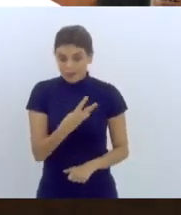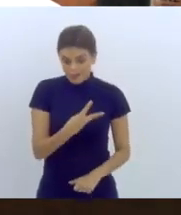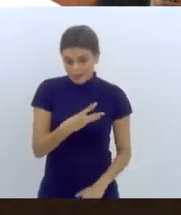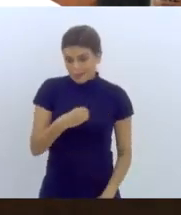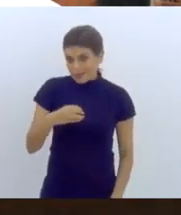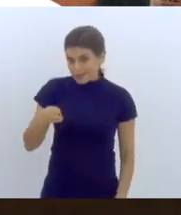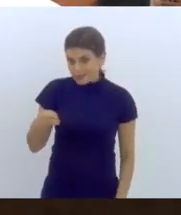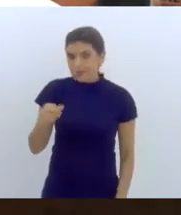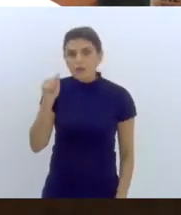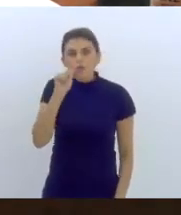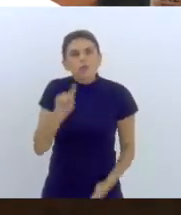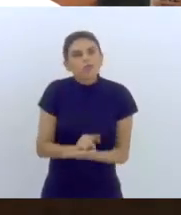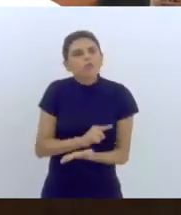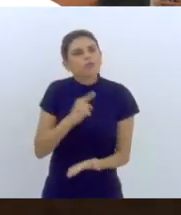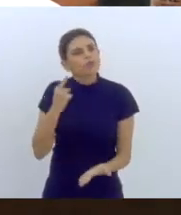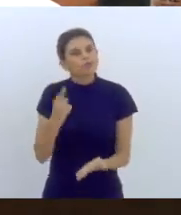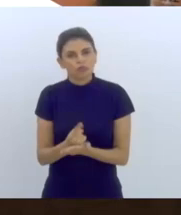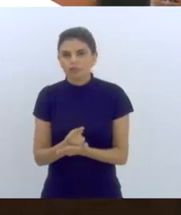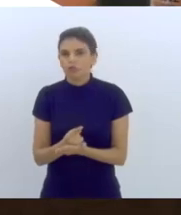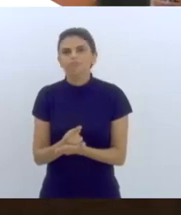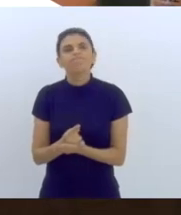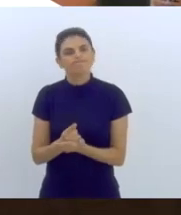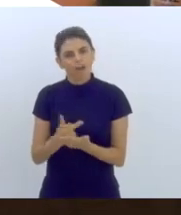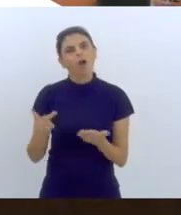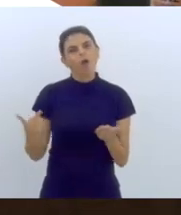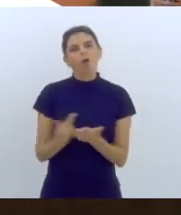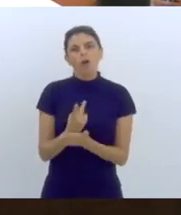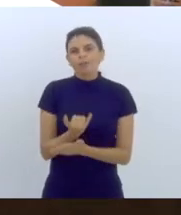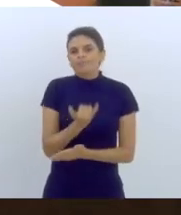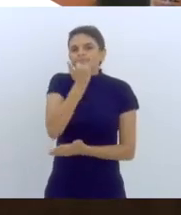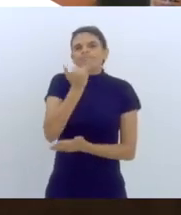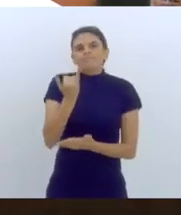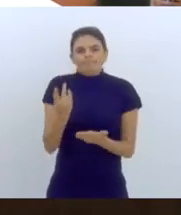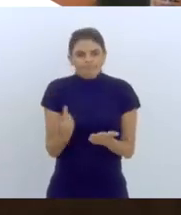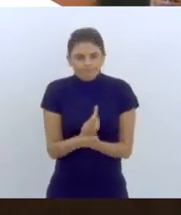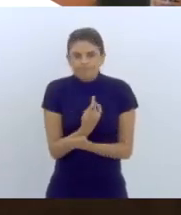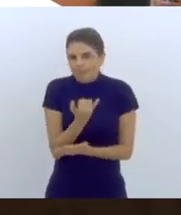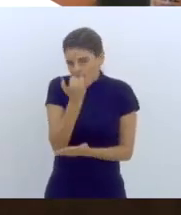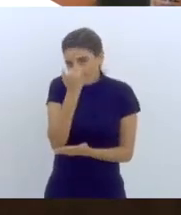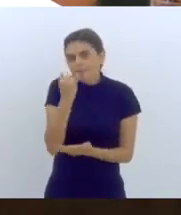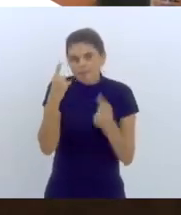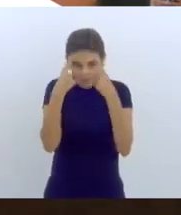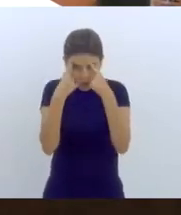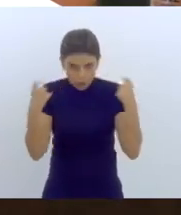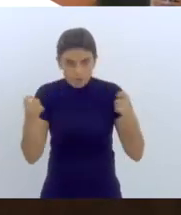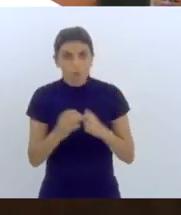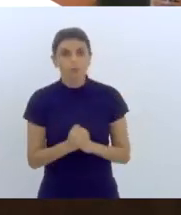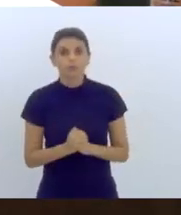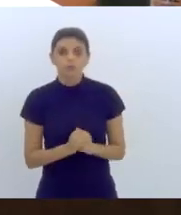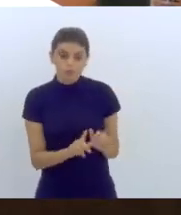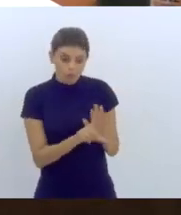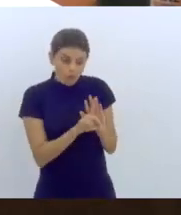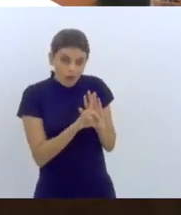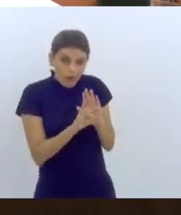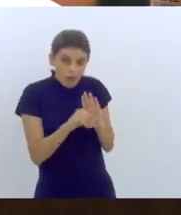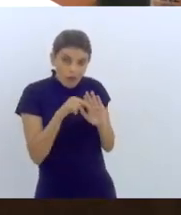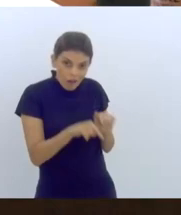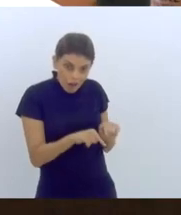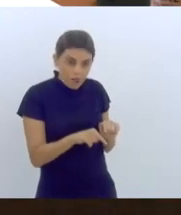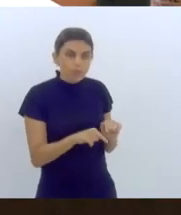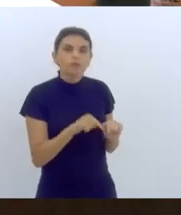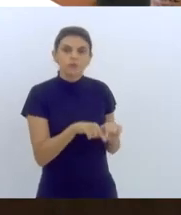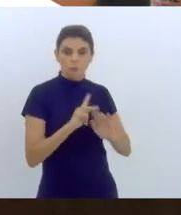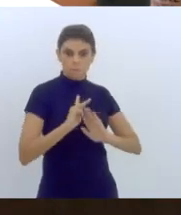mulheres por dia são frutos de violência e nós precisamos dar combate a isso. Essa lei, ela vai, né,